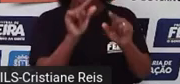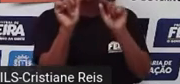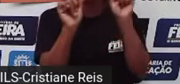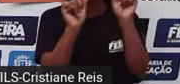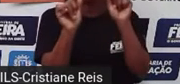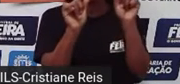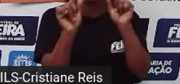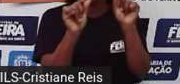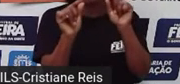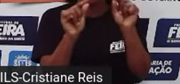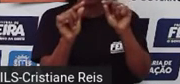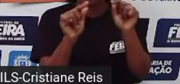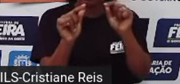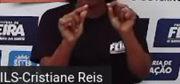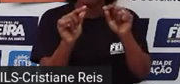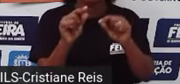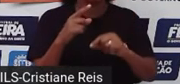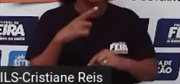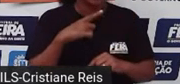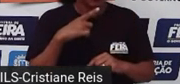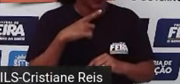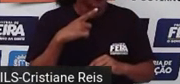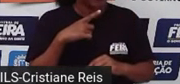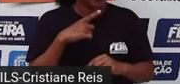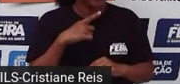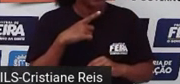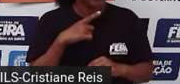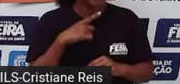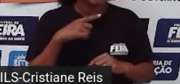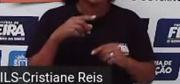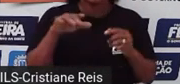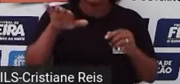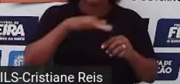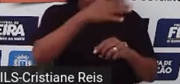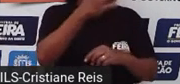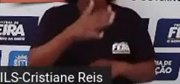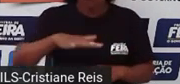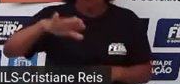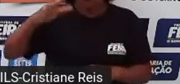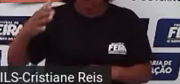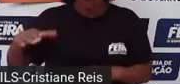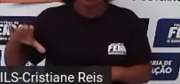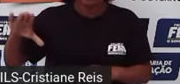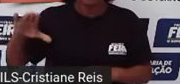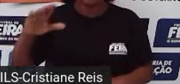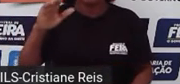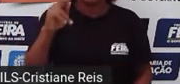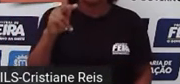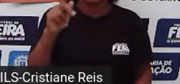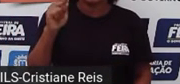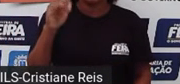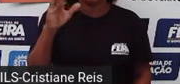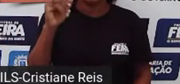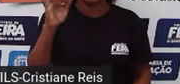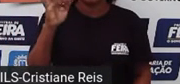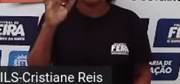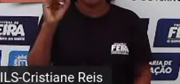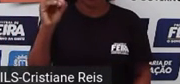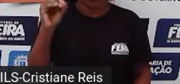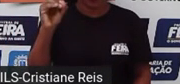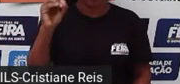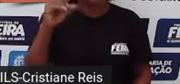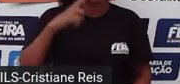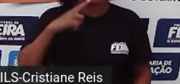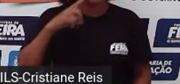o negócio é chamado Círculo de Fogo do Pacífico Ou seja é a área de maior instabilidade tectônica